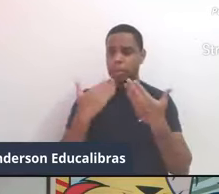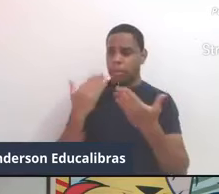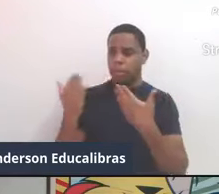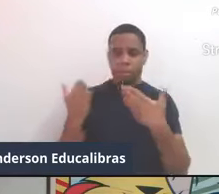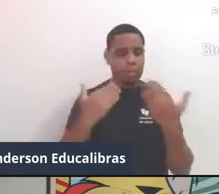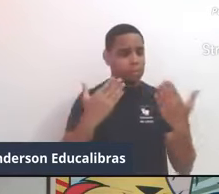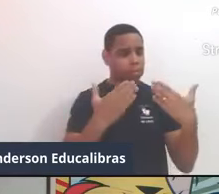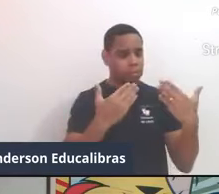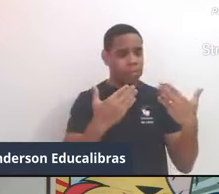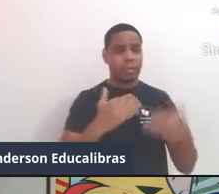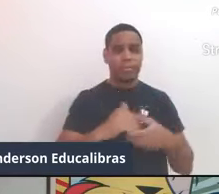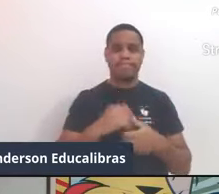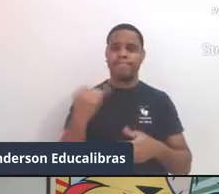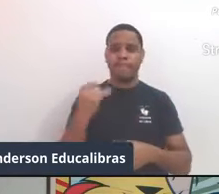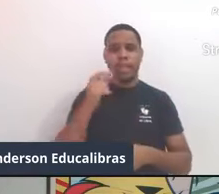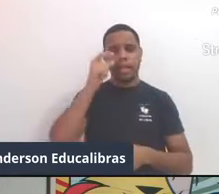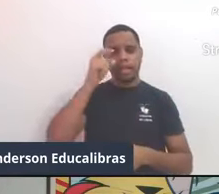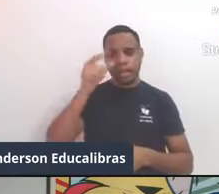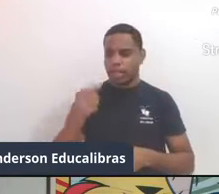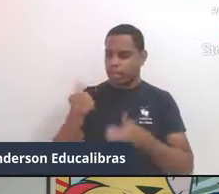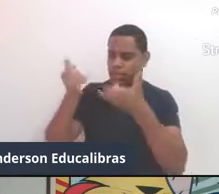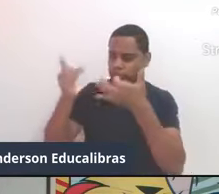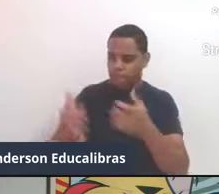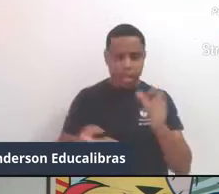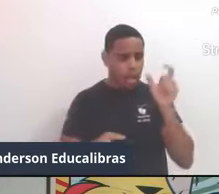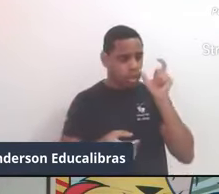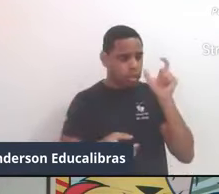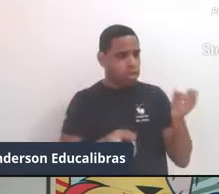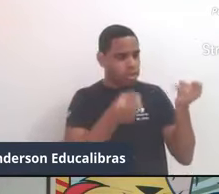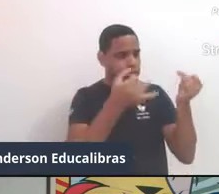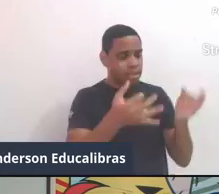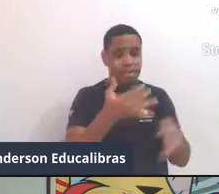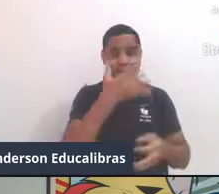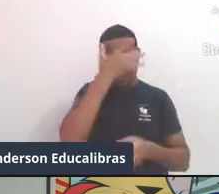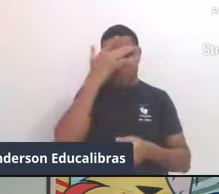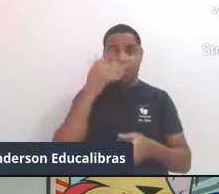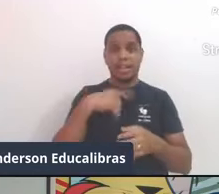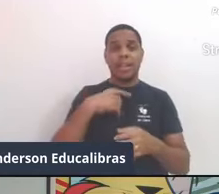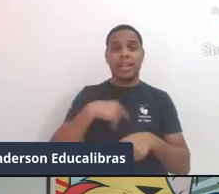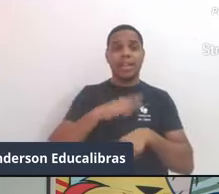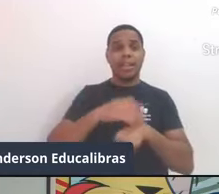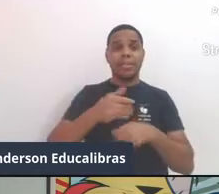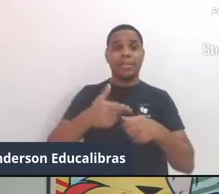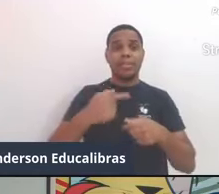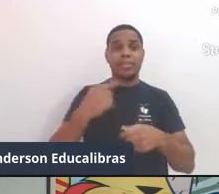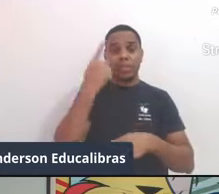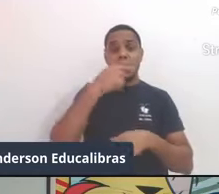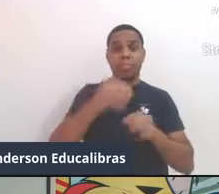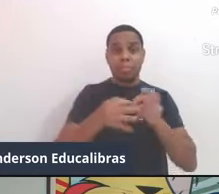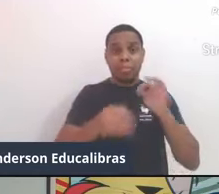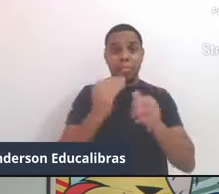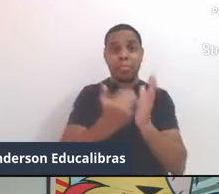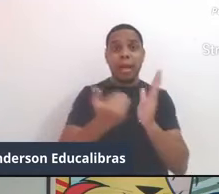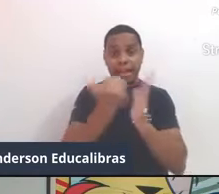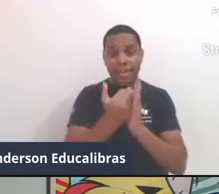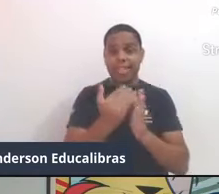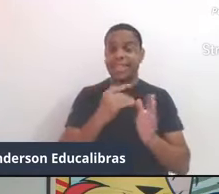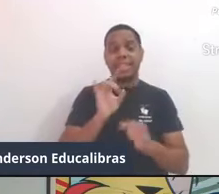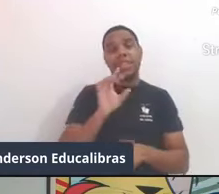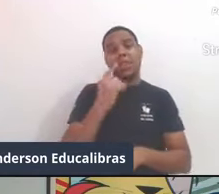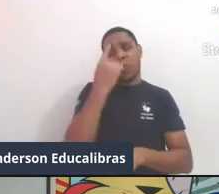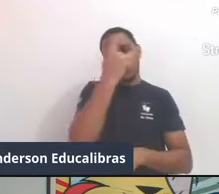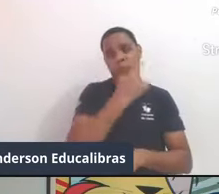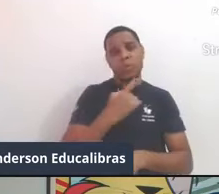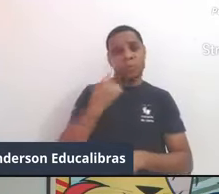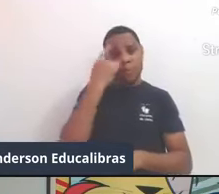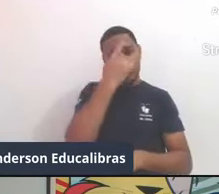realmente muito interessante. O pessoal está pedindo aqui para a gente ficar mais tempo, mas não, a gente tem 1 horinha, esse é